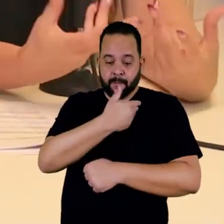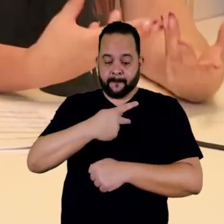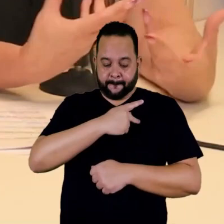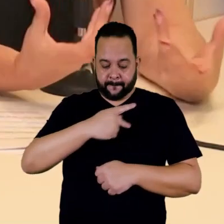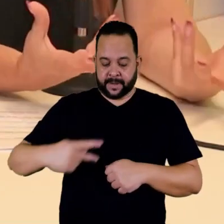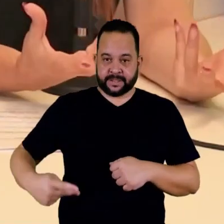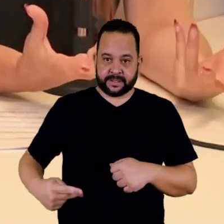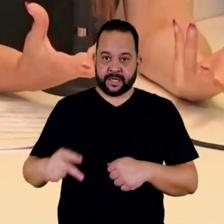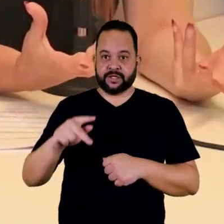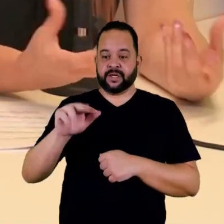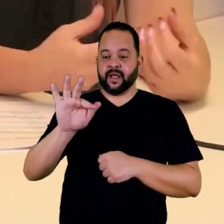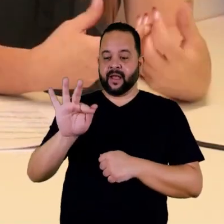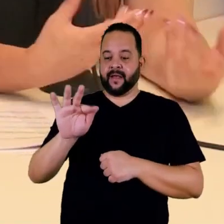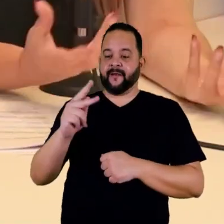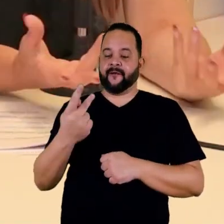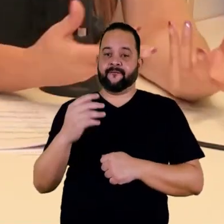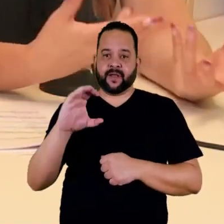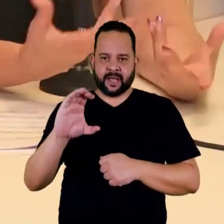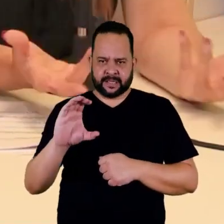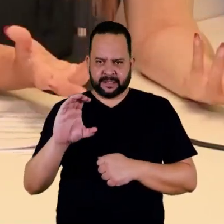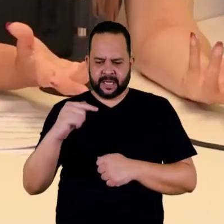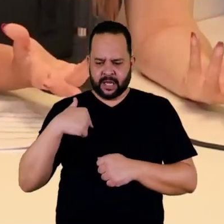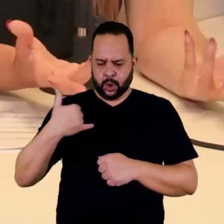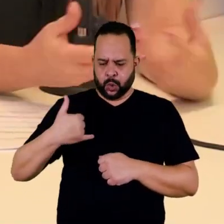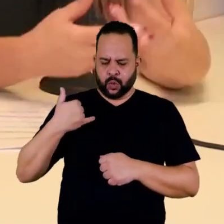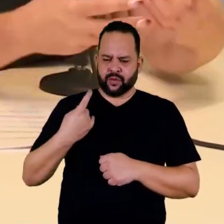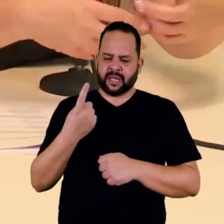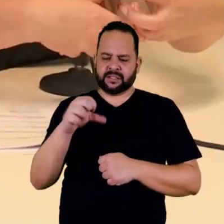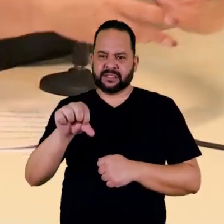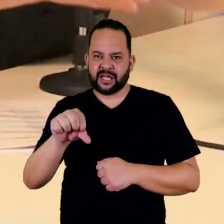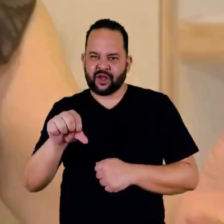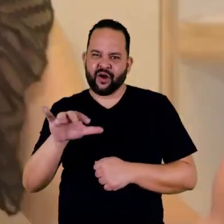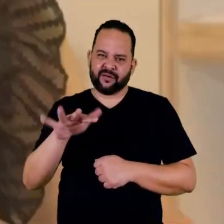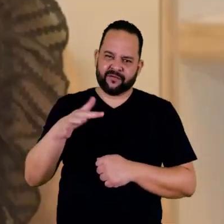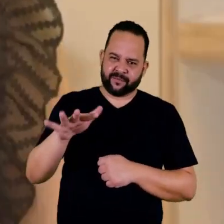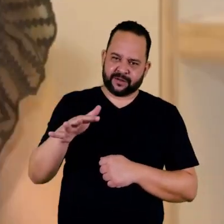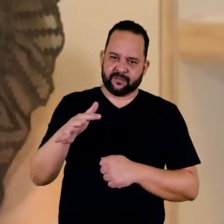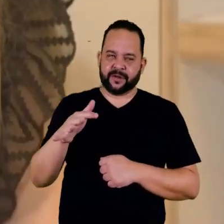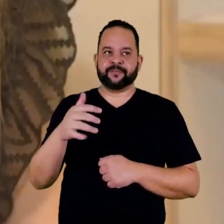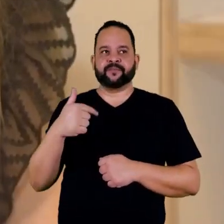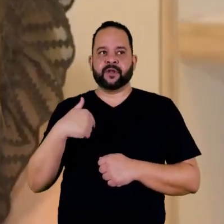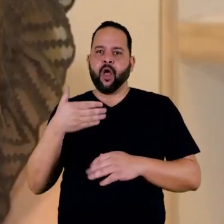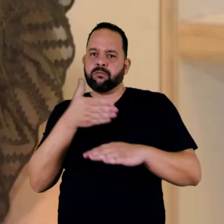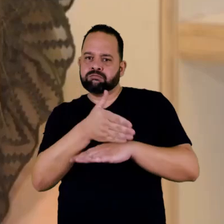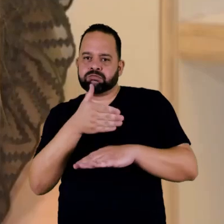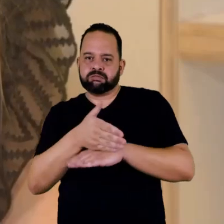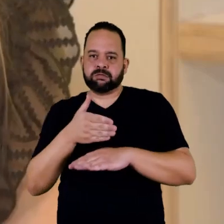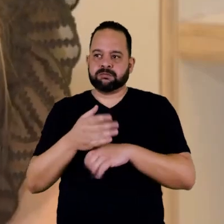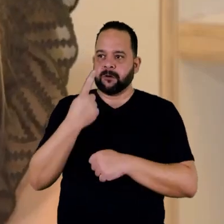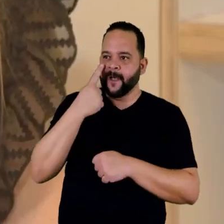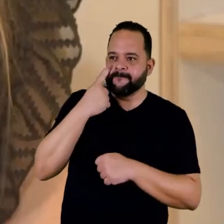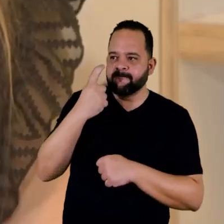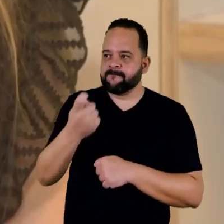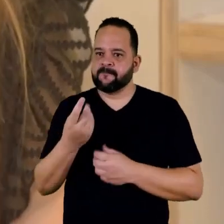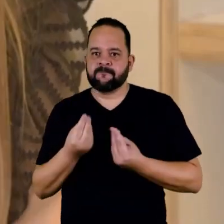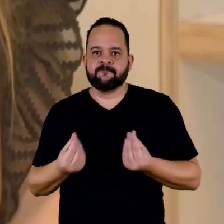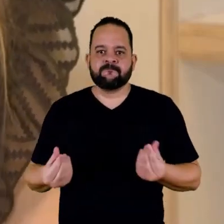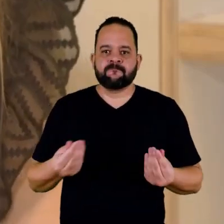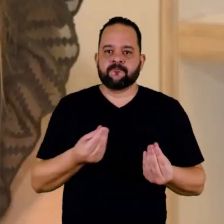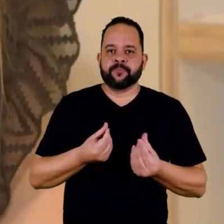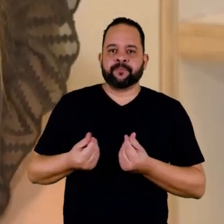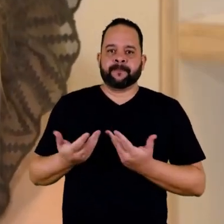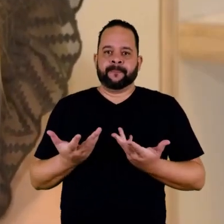e eu tinha ali meus 19 anos de idade então obviamente um sentido político é mais